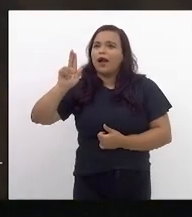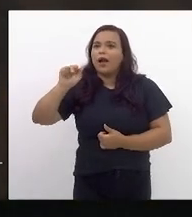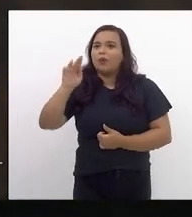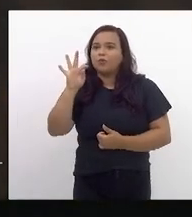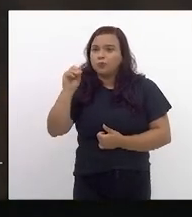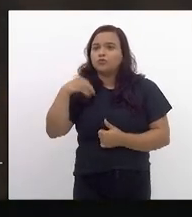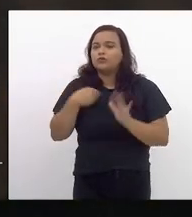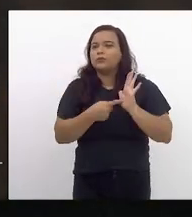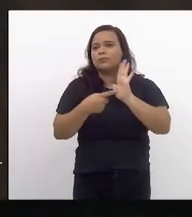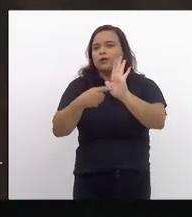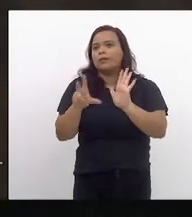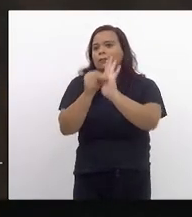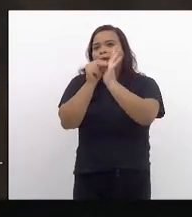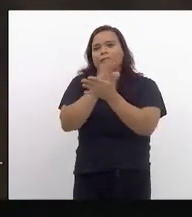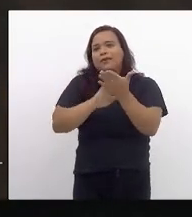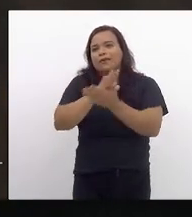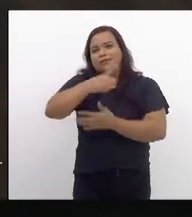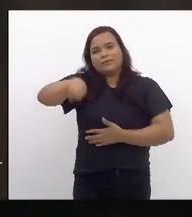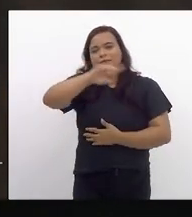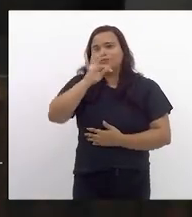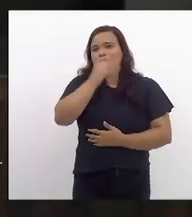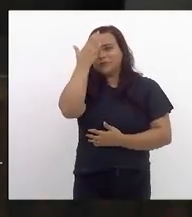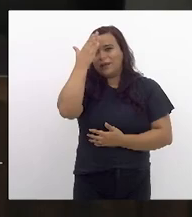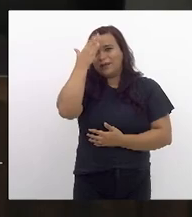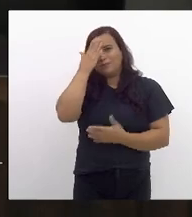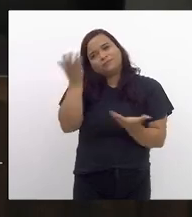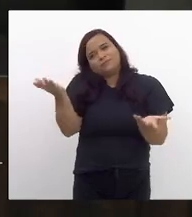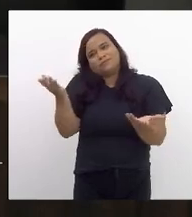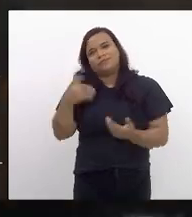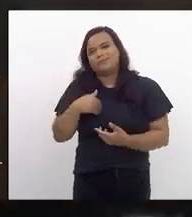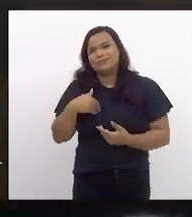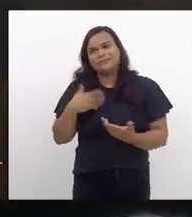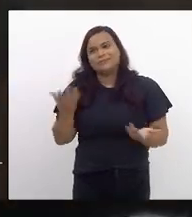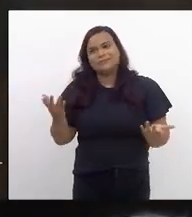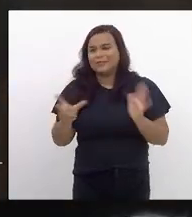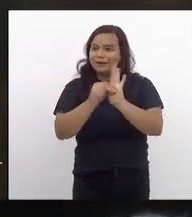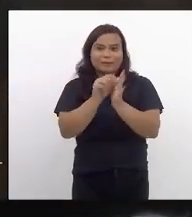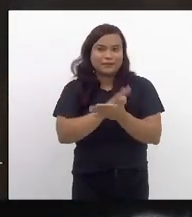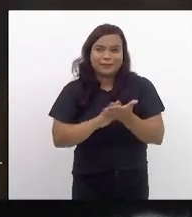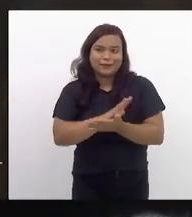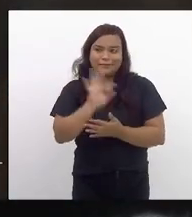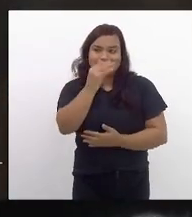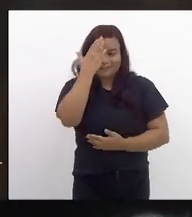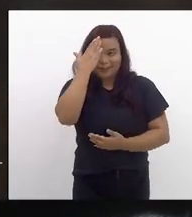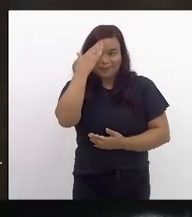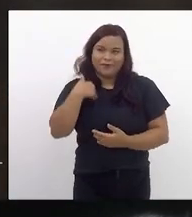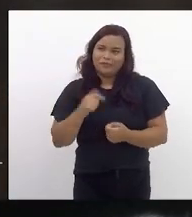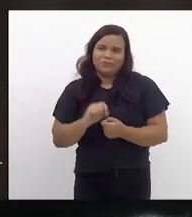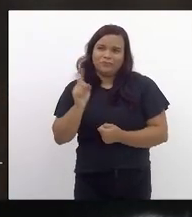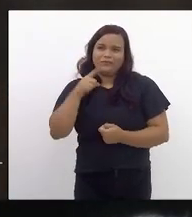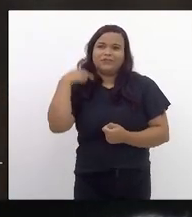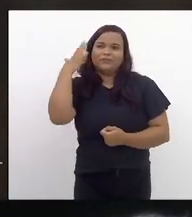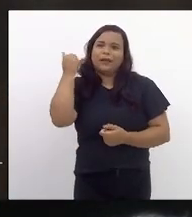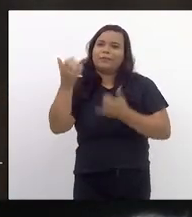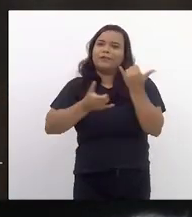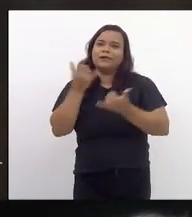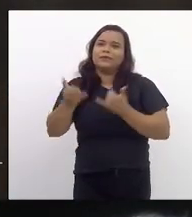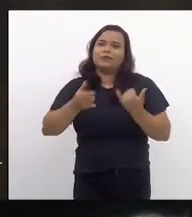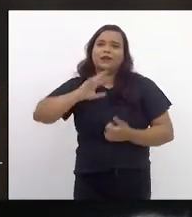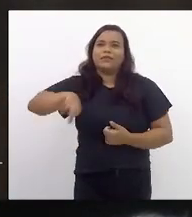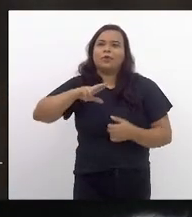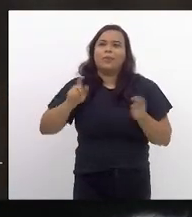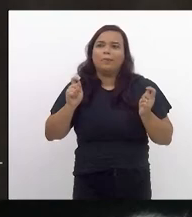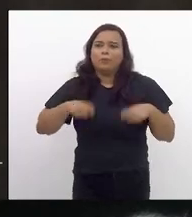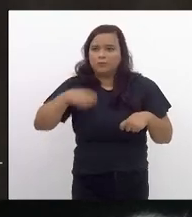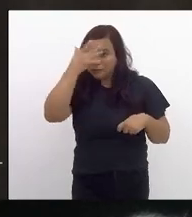sabe que eu não apresentei, chefe, está tudo certo. Não sei, porque você... Não, o pessoal sabe que eu não apresentei. A gente sabe que está brincando também, não é possível que as pessoas sejam